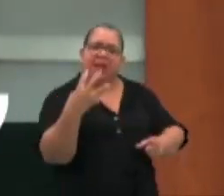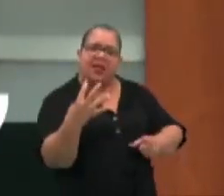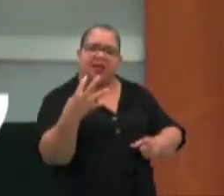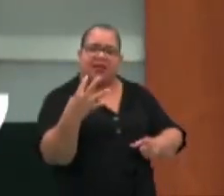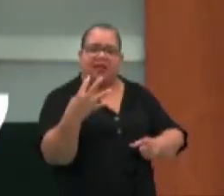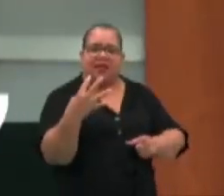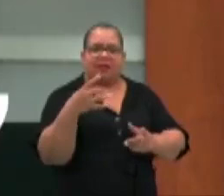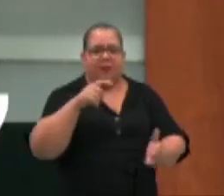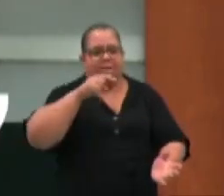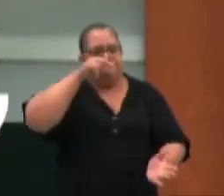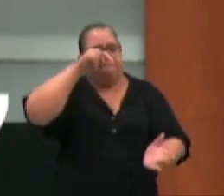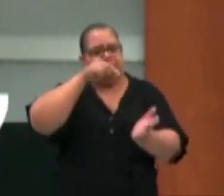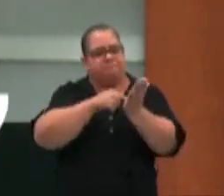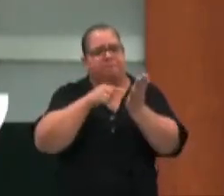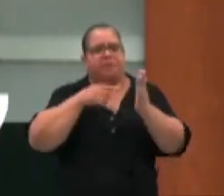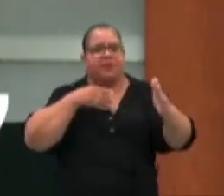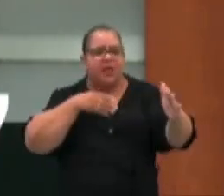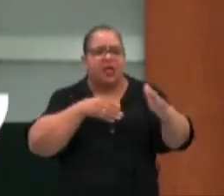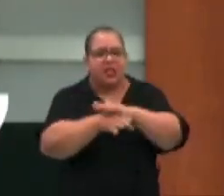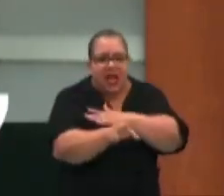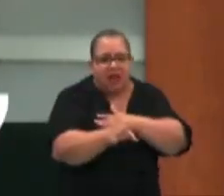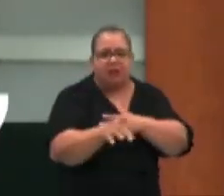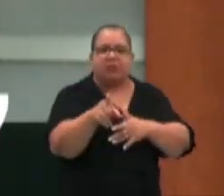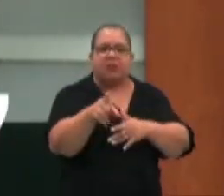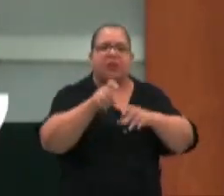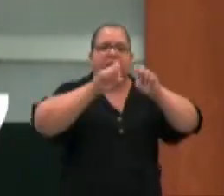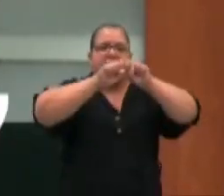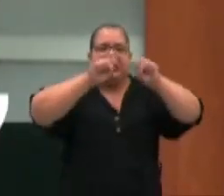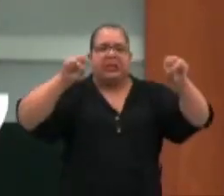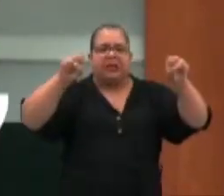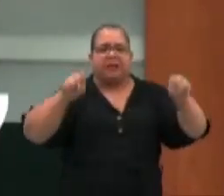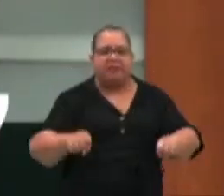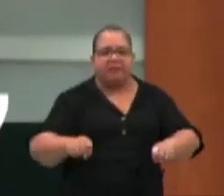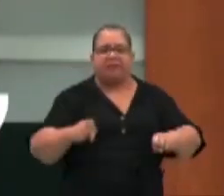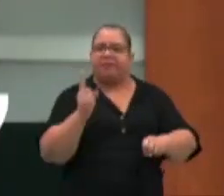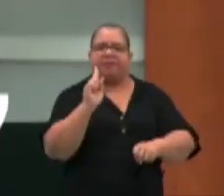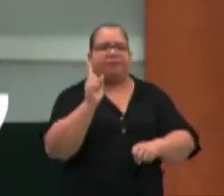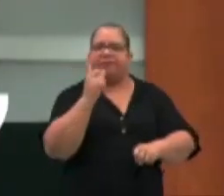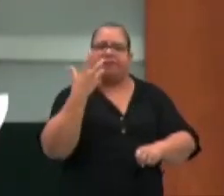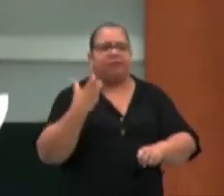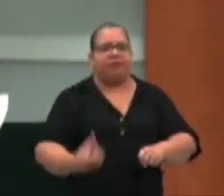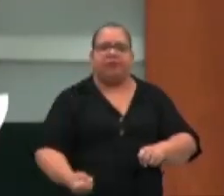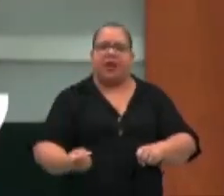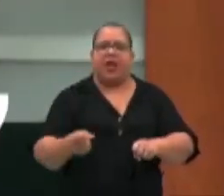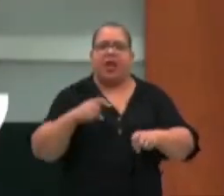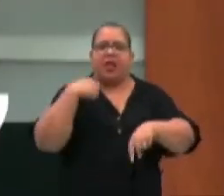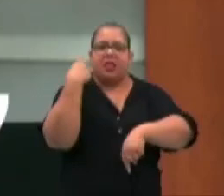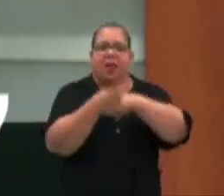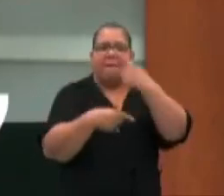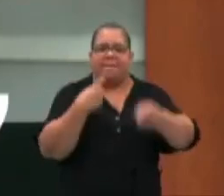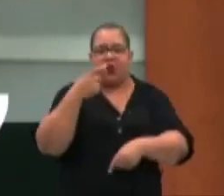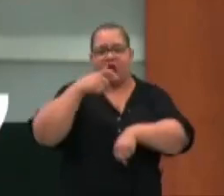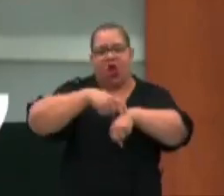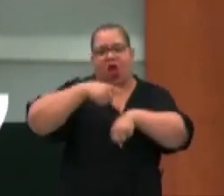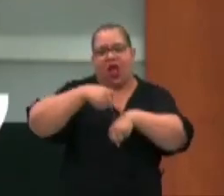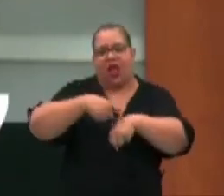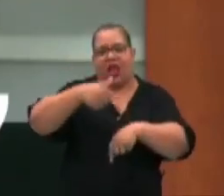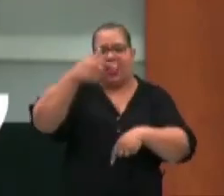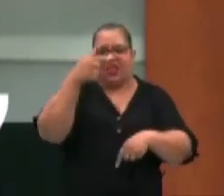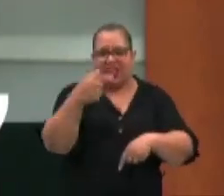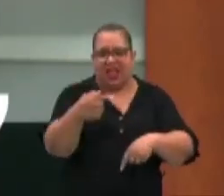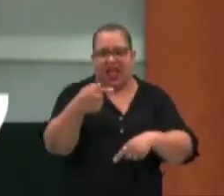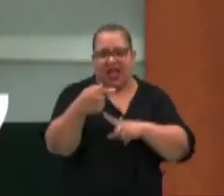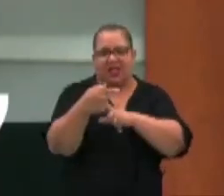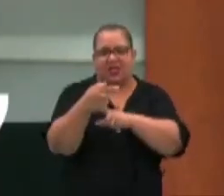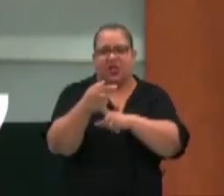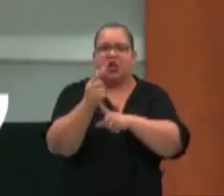vai fazer o registro do ponto, o sistema não aceita. Depois, às 7h01, ele já está